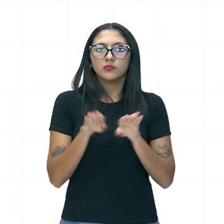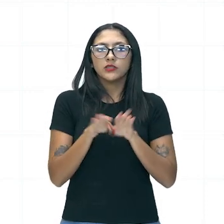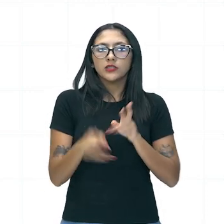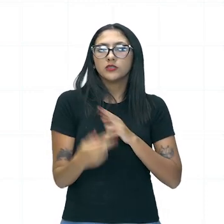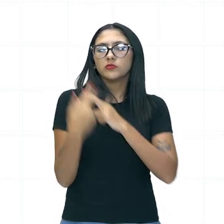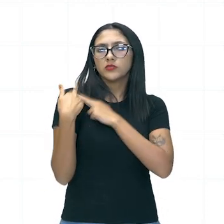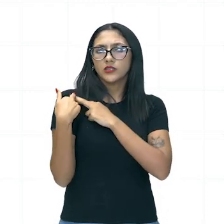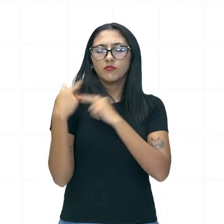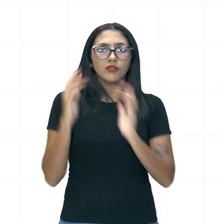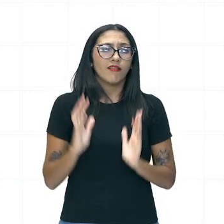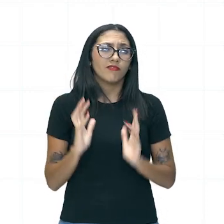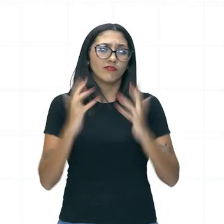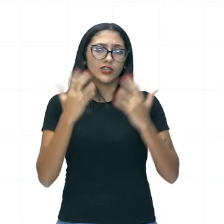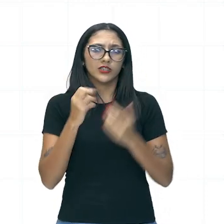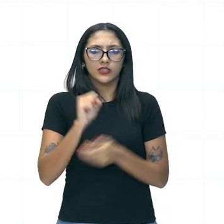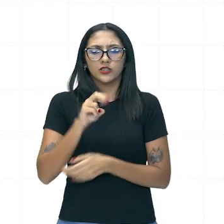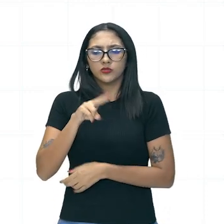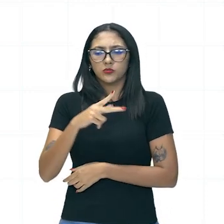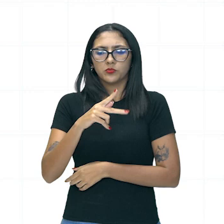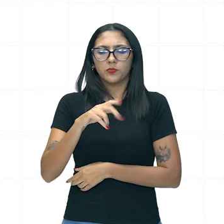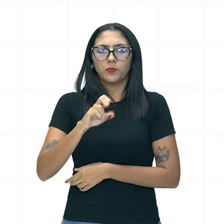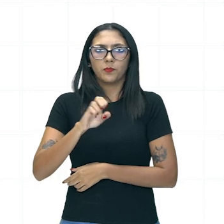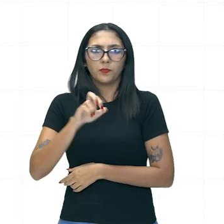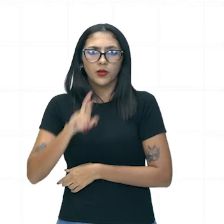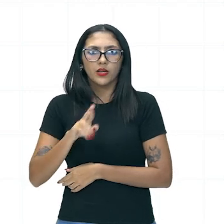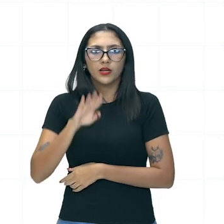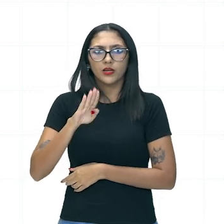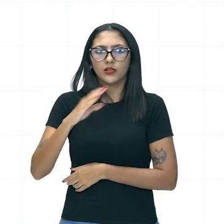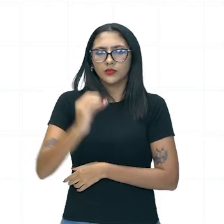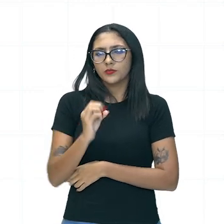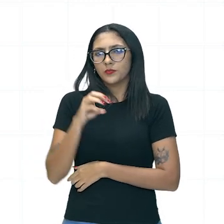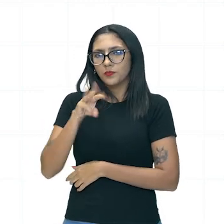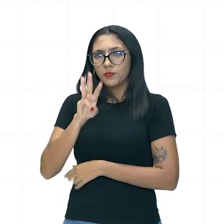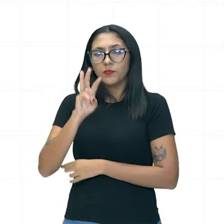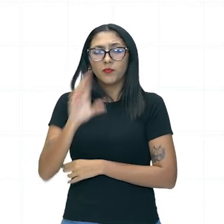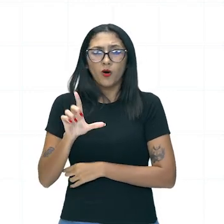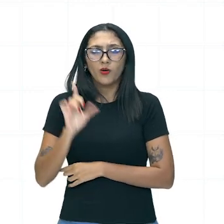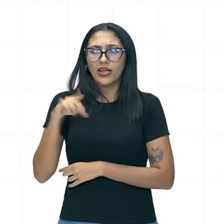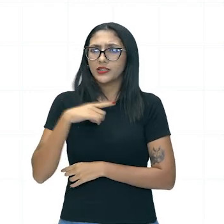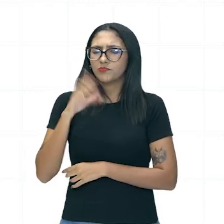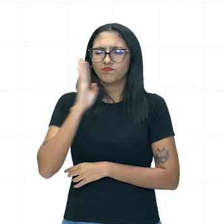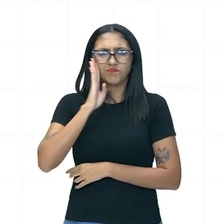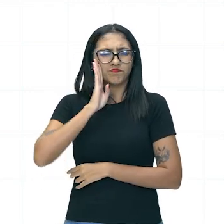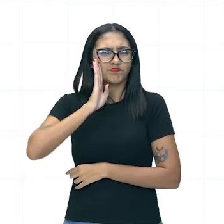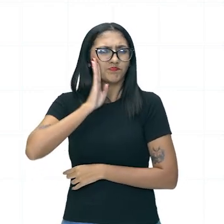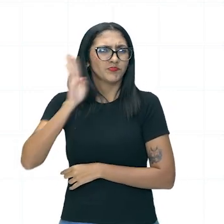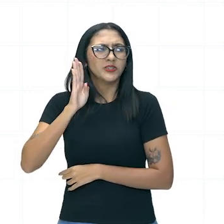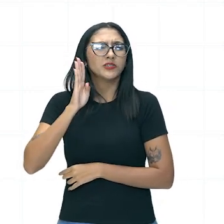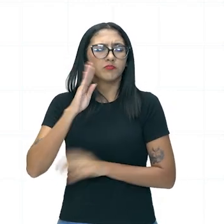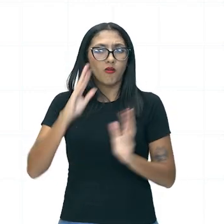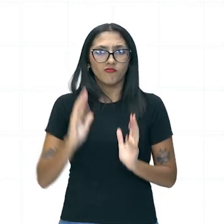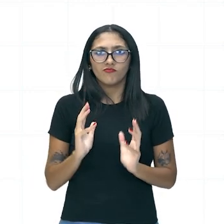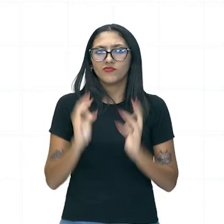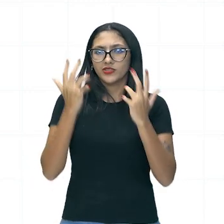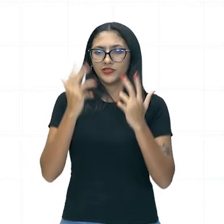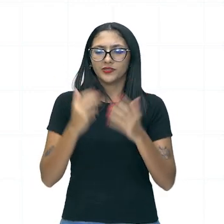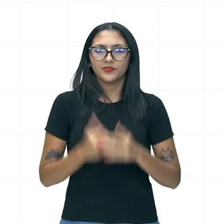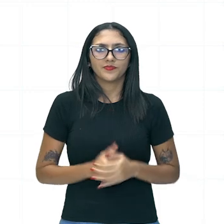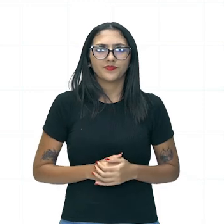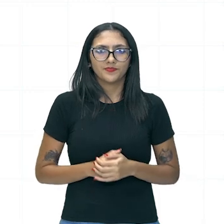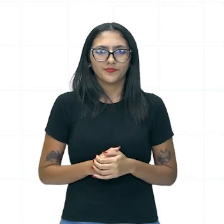organização do Super Bowl, que é o maior evento de esporte americano do mundo. Então, falando um pouco mais sobre o Super